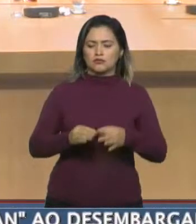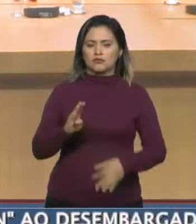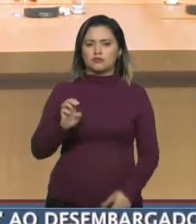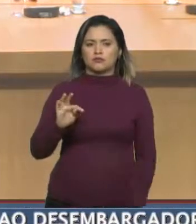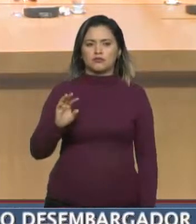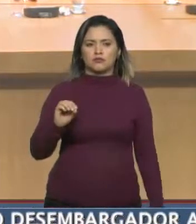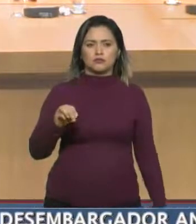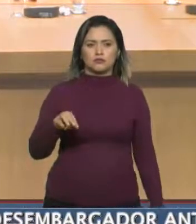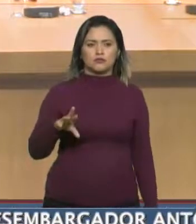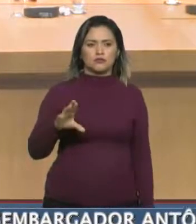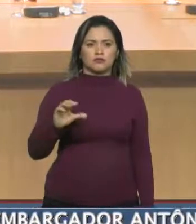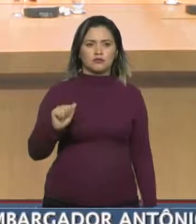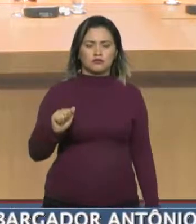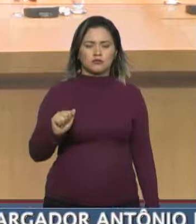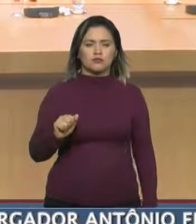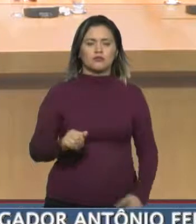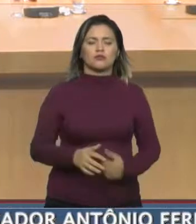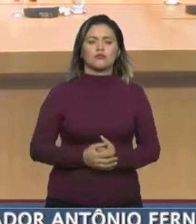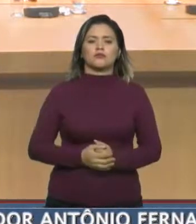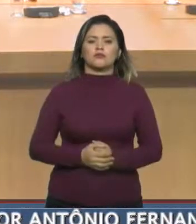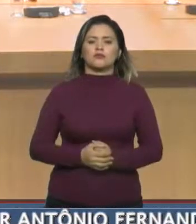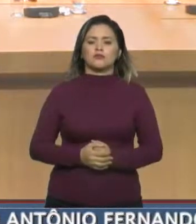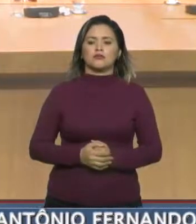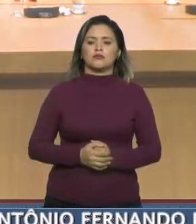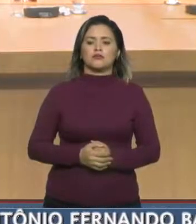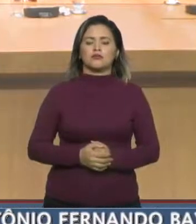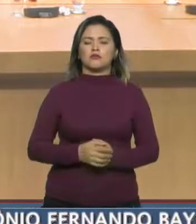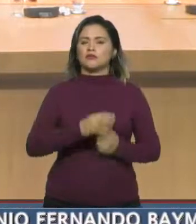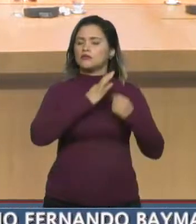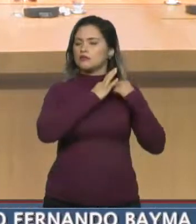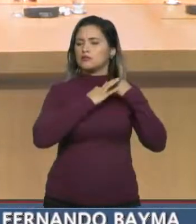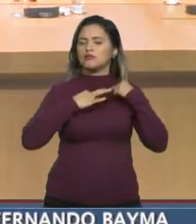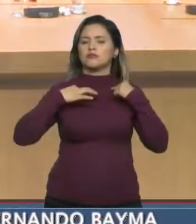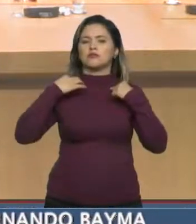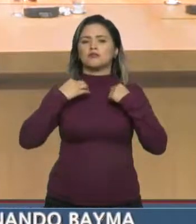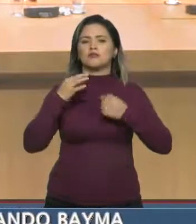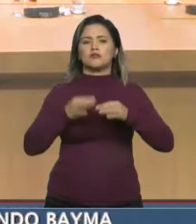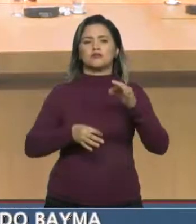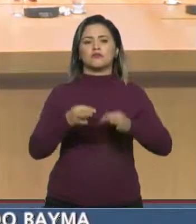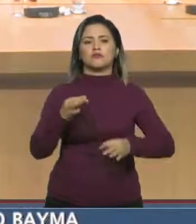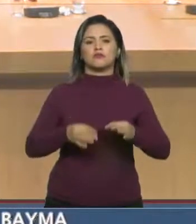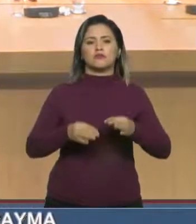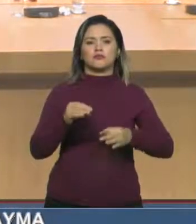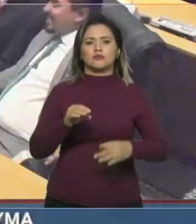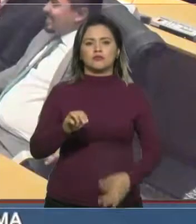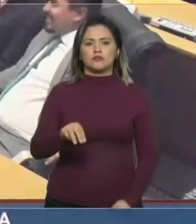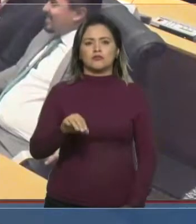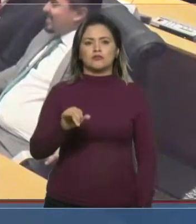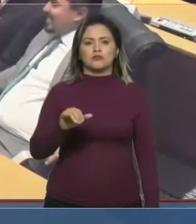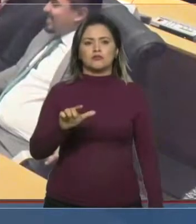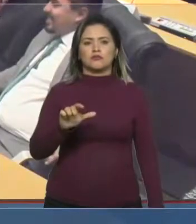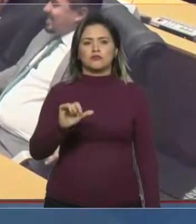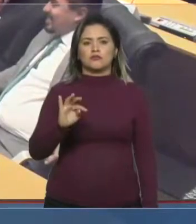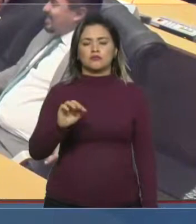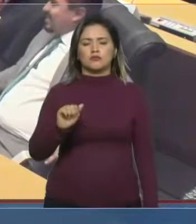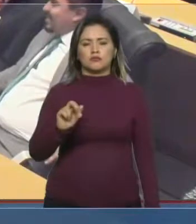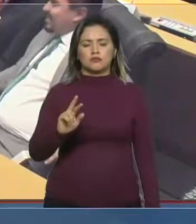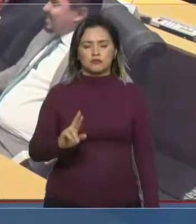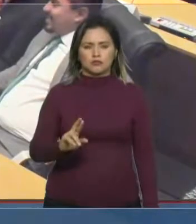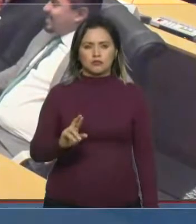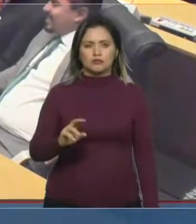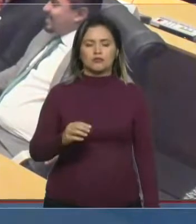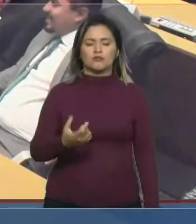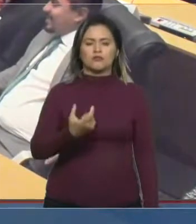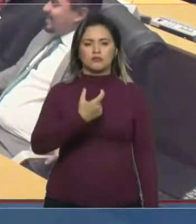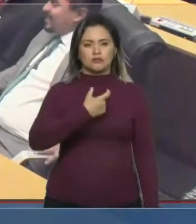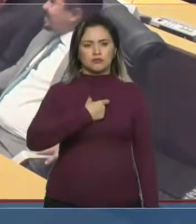do Tribunal de Justiça do Maranhão. Colar do Mérito Judiciário da Justiça dos Militares Estaduais. Medalha Antenor Bogéa, da mais